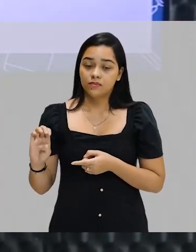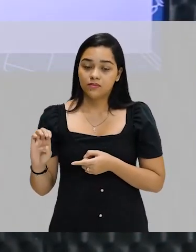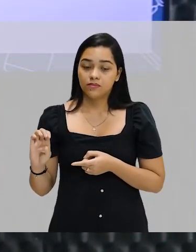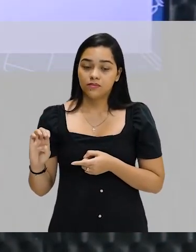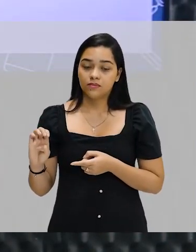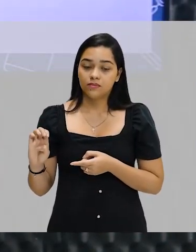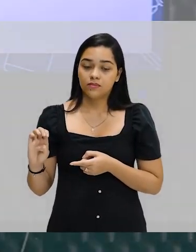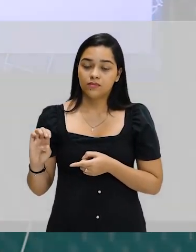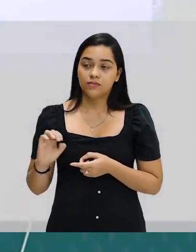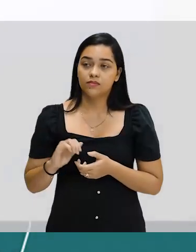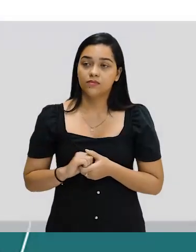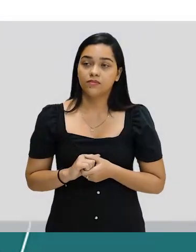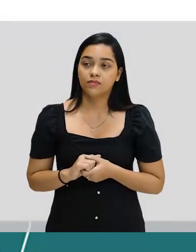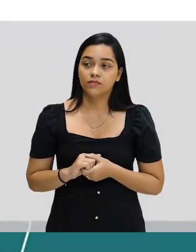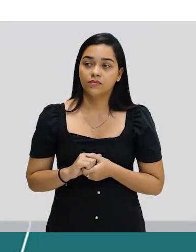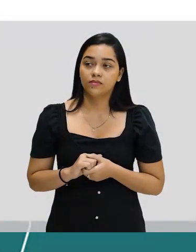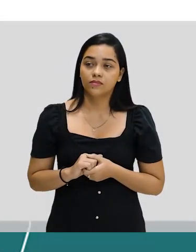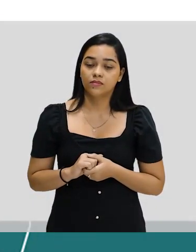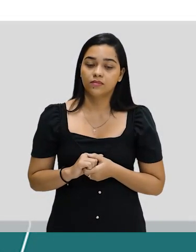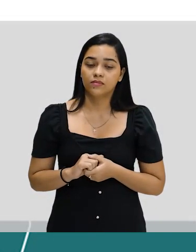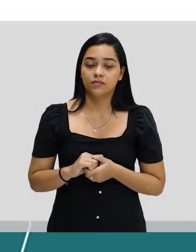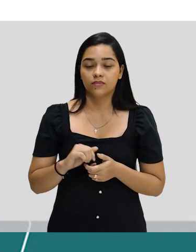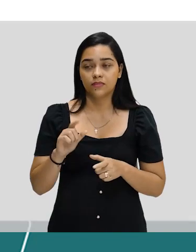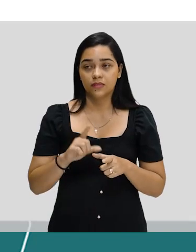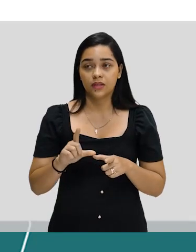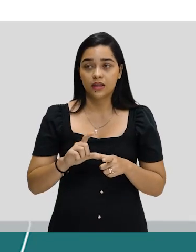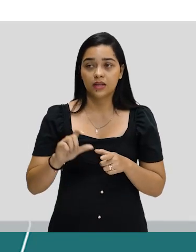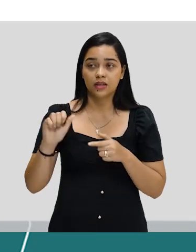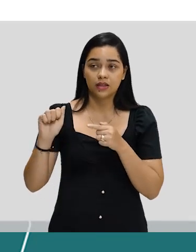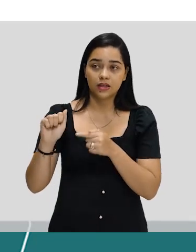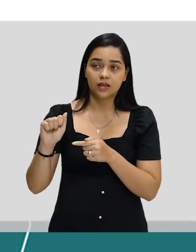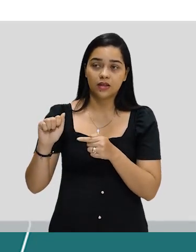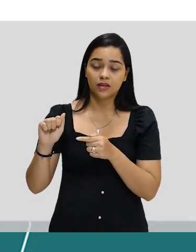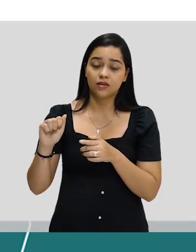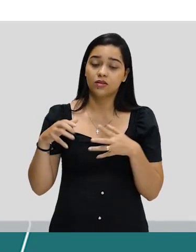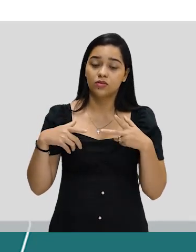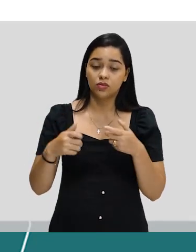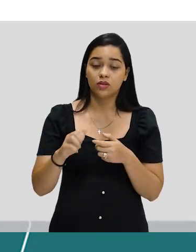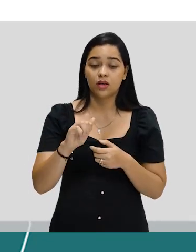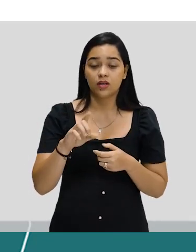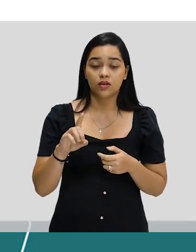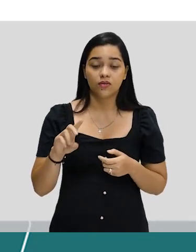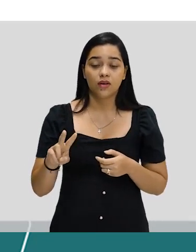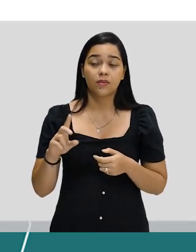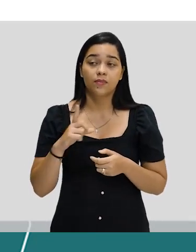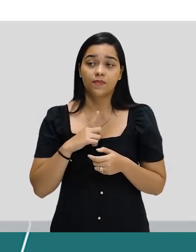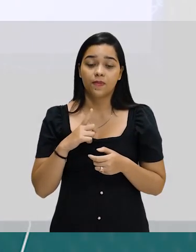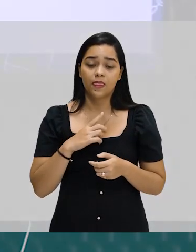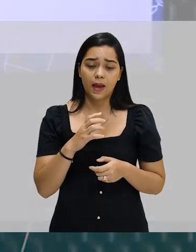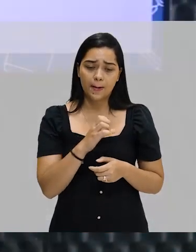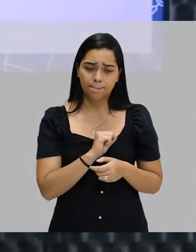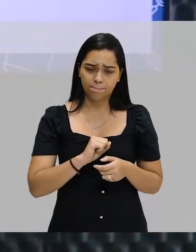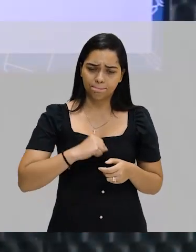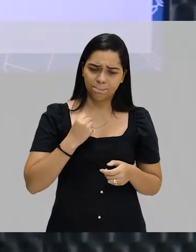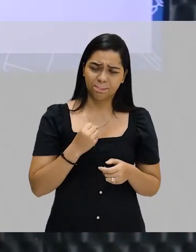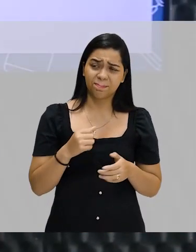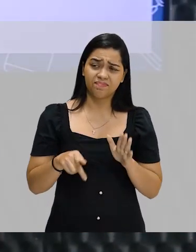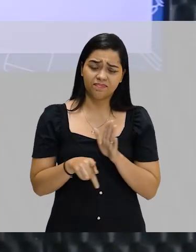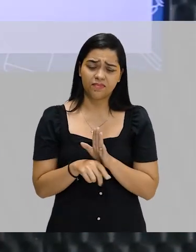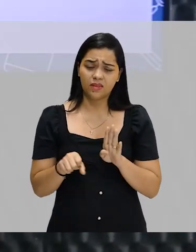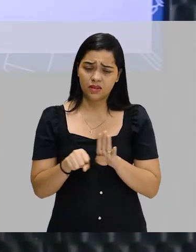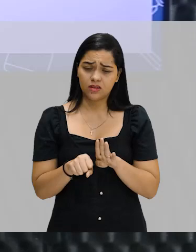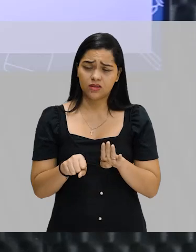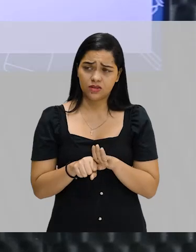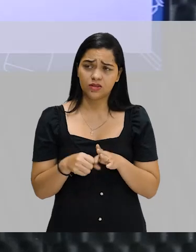igrejas, depois medrosas e de. Claro, a letra certa é a letra A, que todos são advérbios. Aqui a gente tem amor, ódio, são substantivos, esse